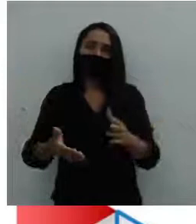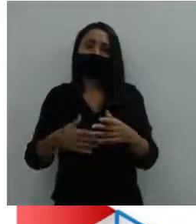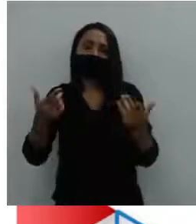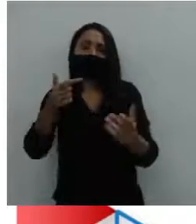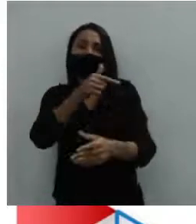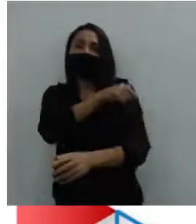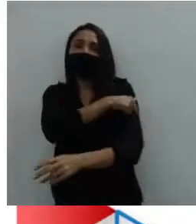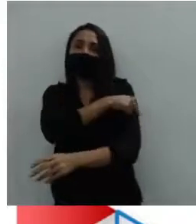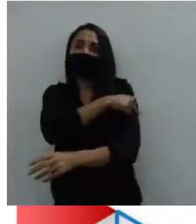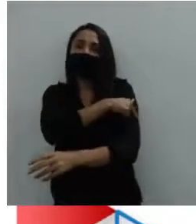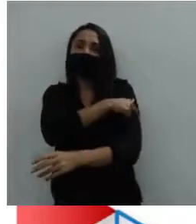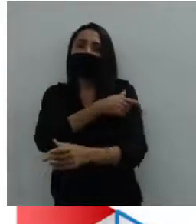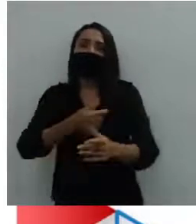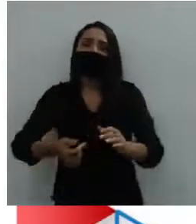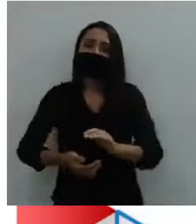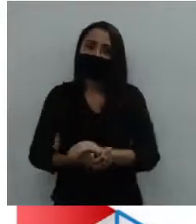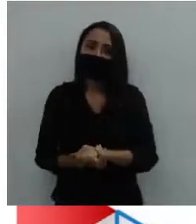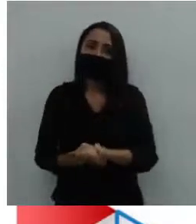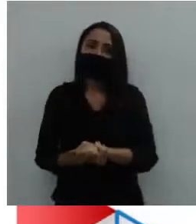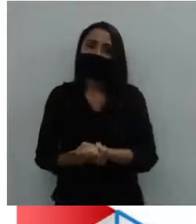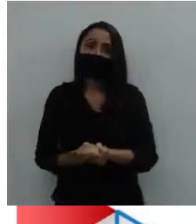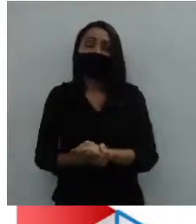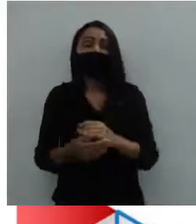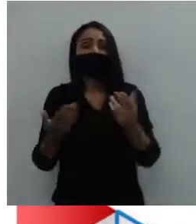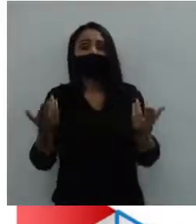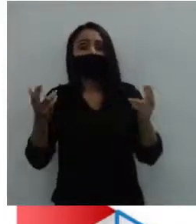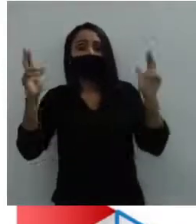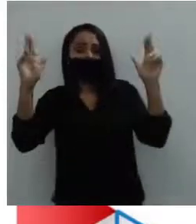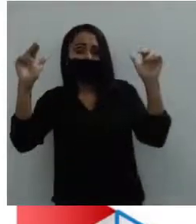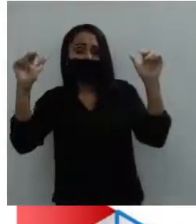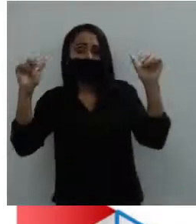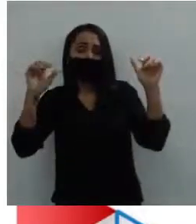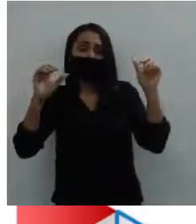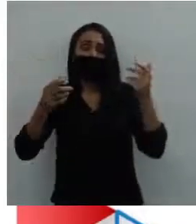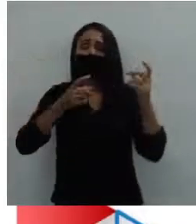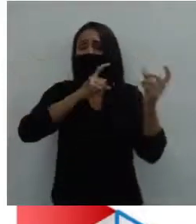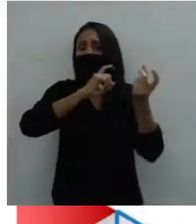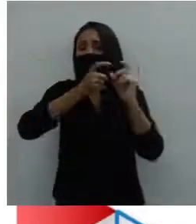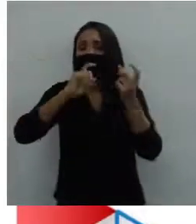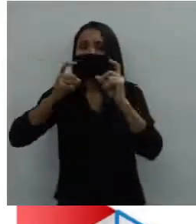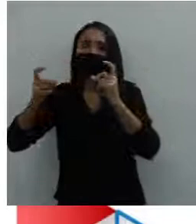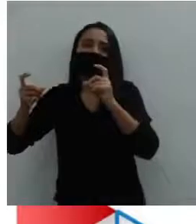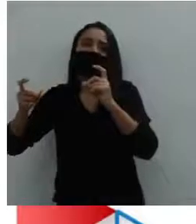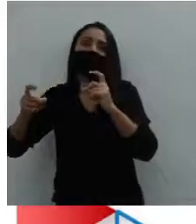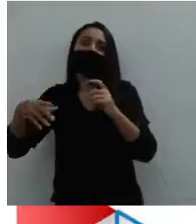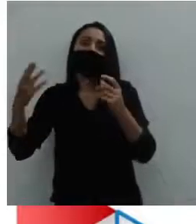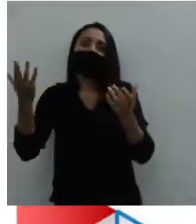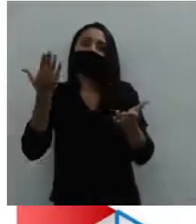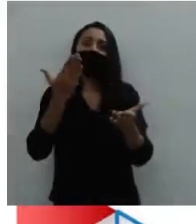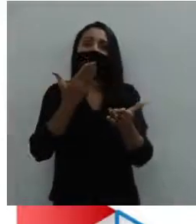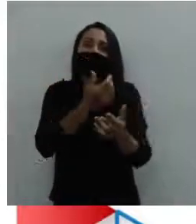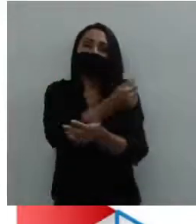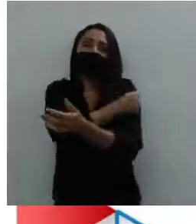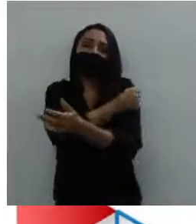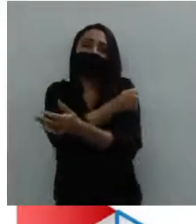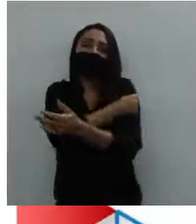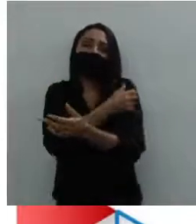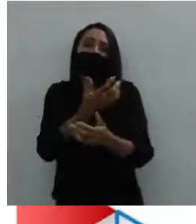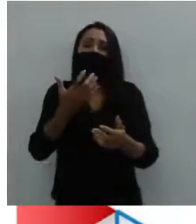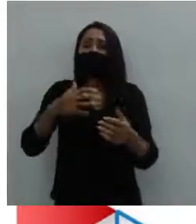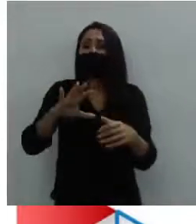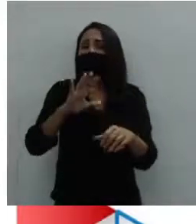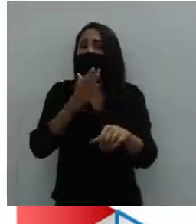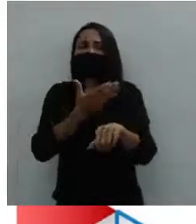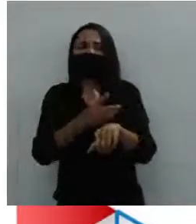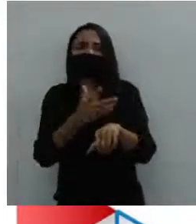7º ano. Que tal pegar um tema atual e debater? Para aqueles estudantes que não querem treinar ou que